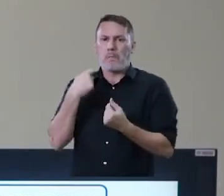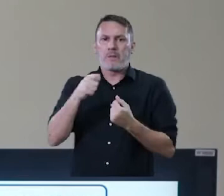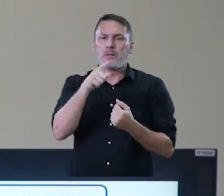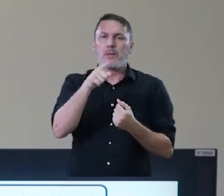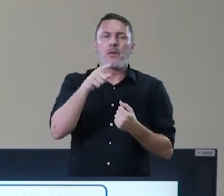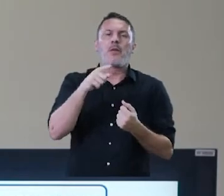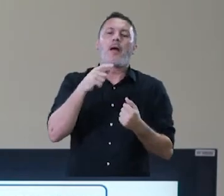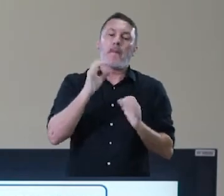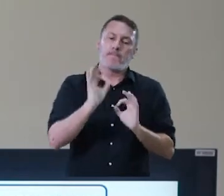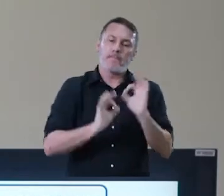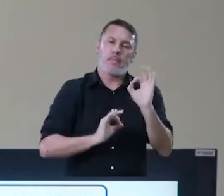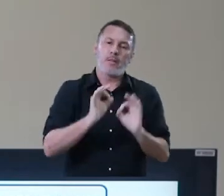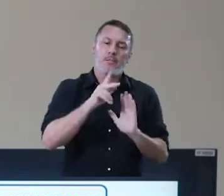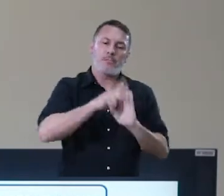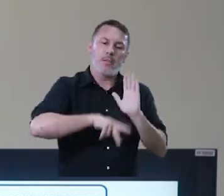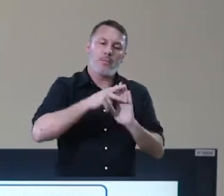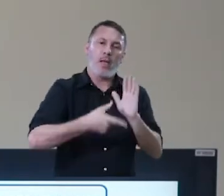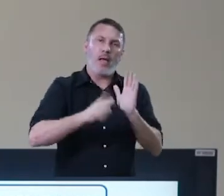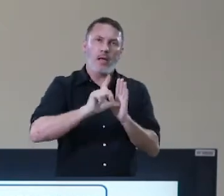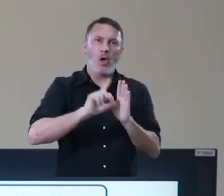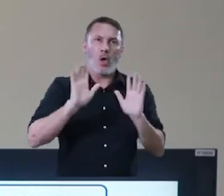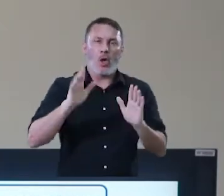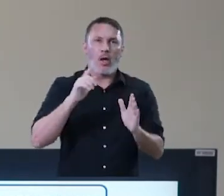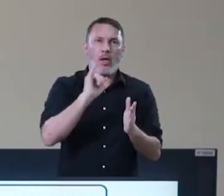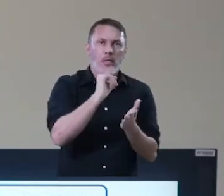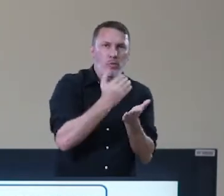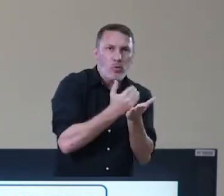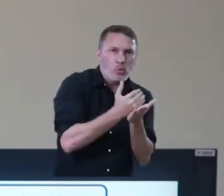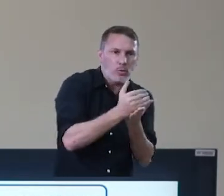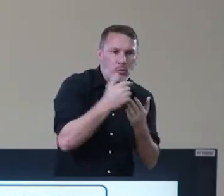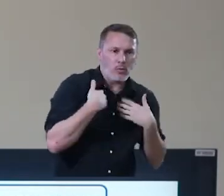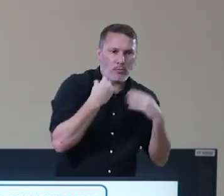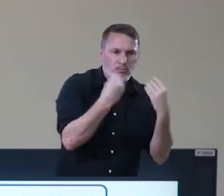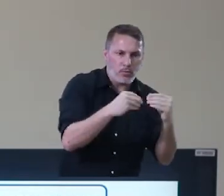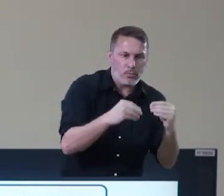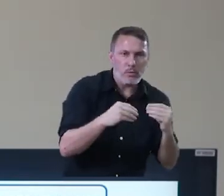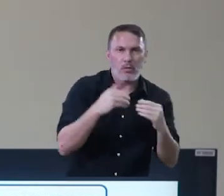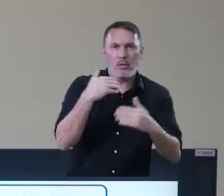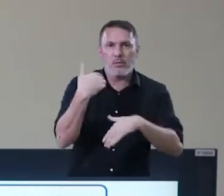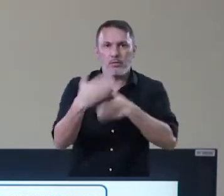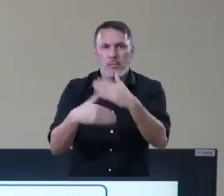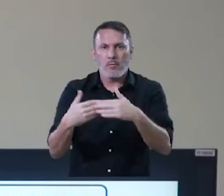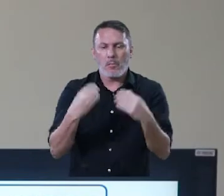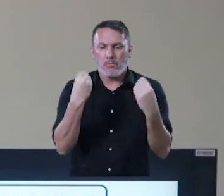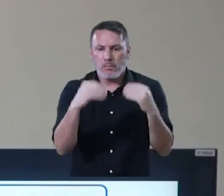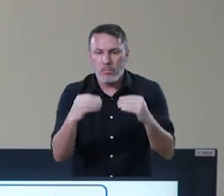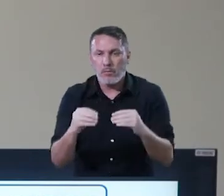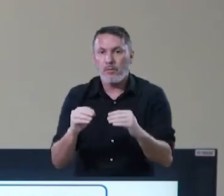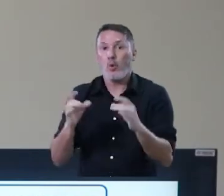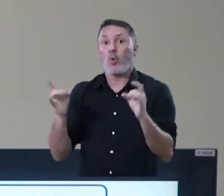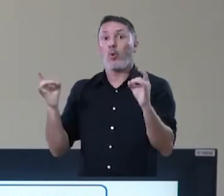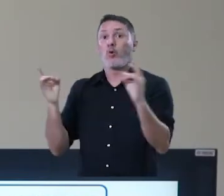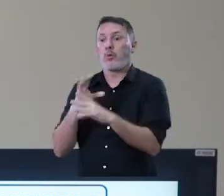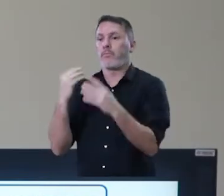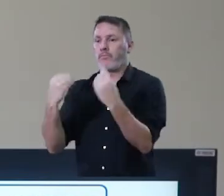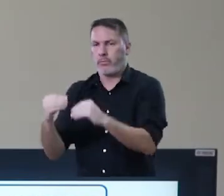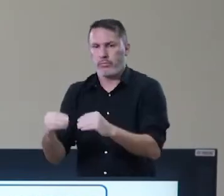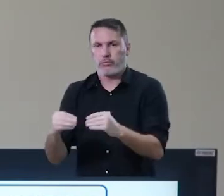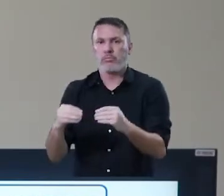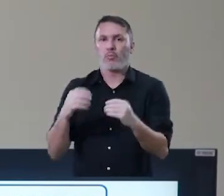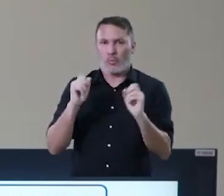mente. Você precisa ter um planejamento. Olha, eu vou colocar isso na introdução, isso no desenvolvimento e isto na